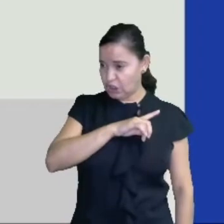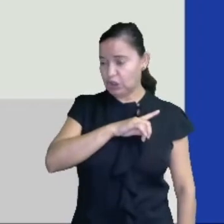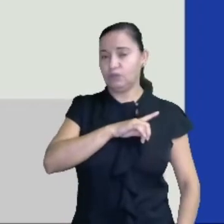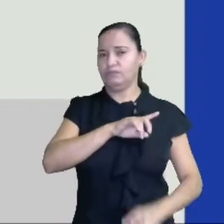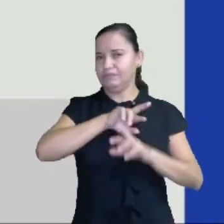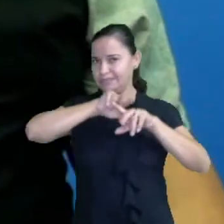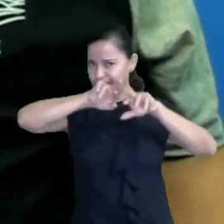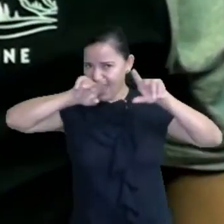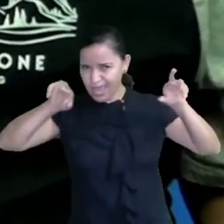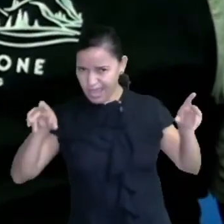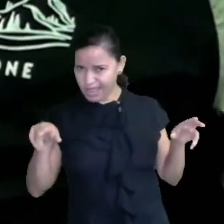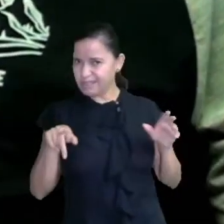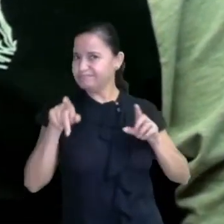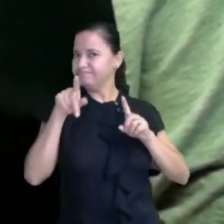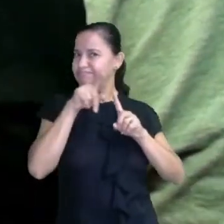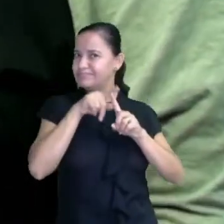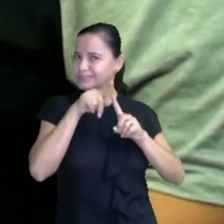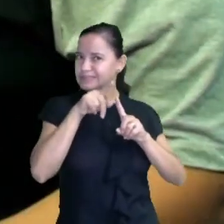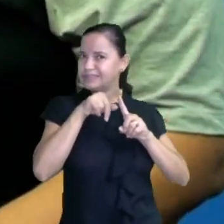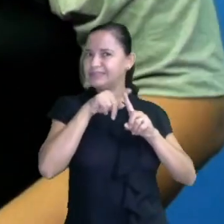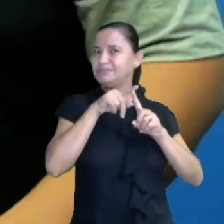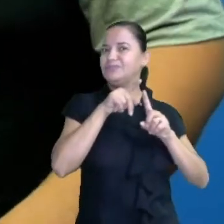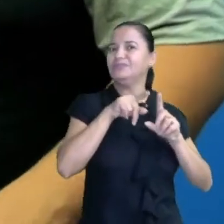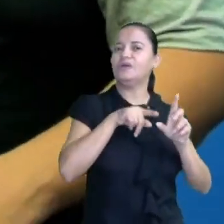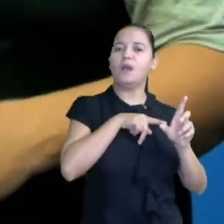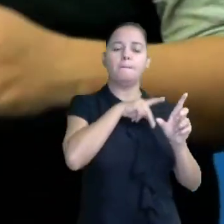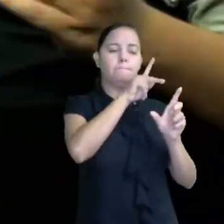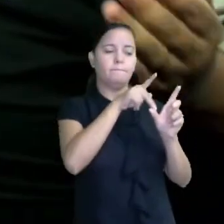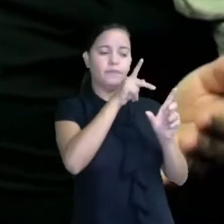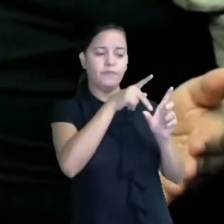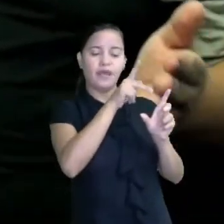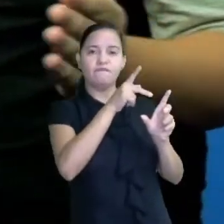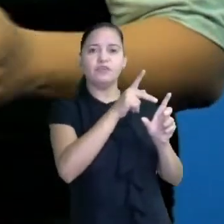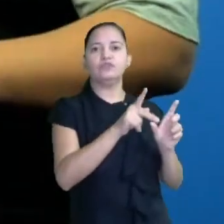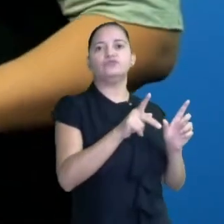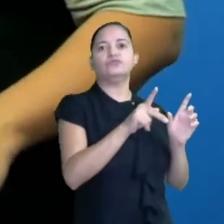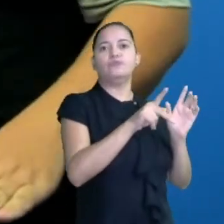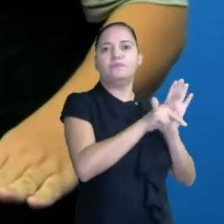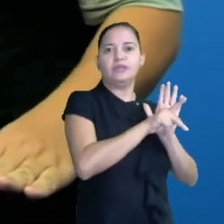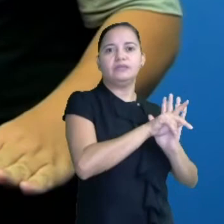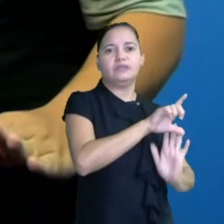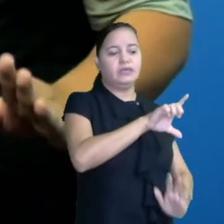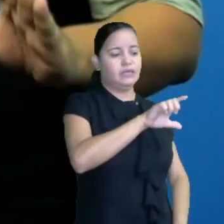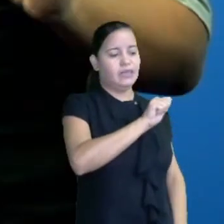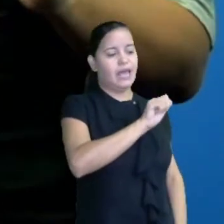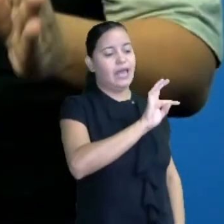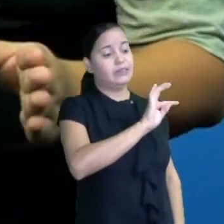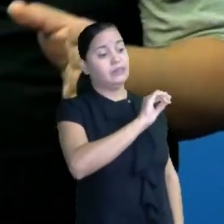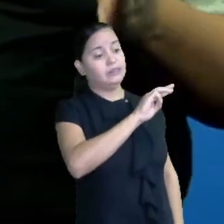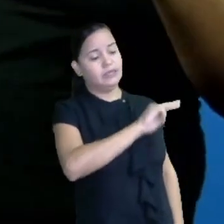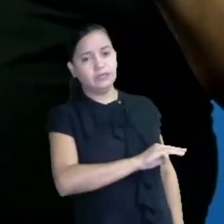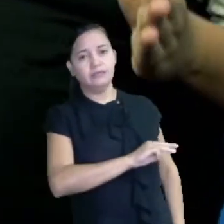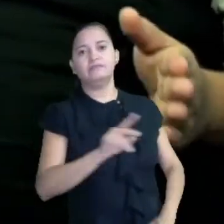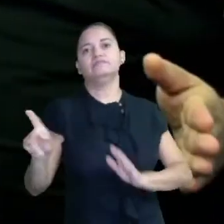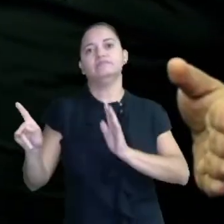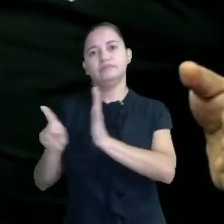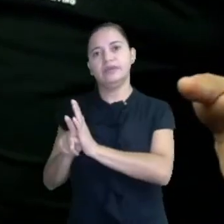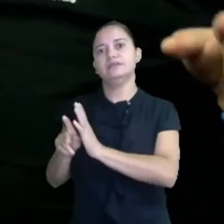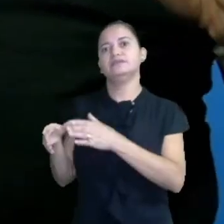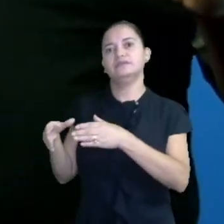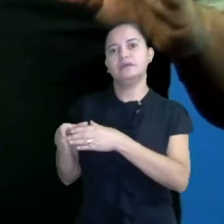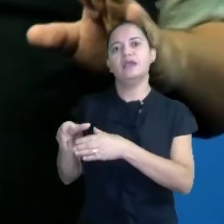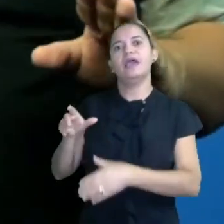Gente, trabalhamos os prefixos gregos e latinos, agora vamos para os